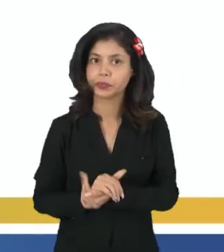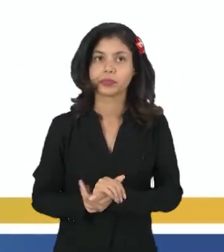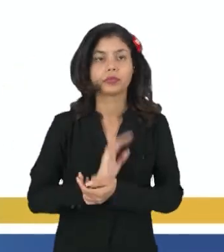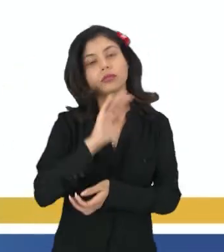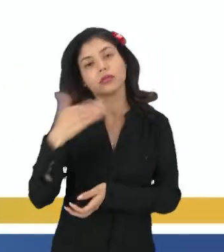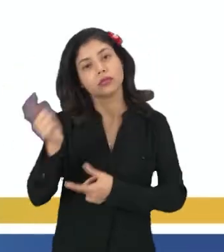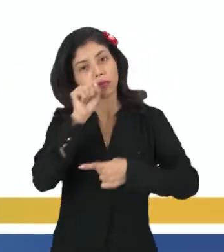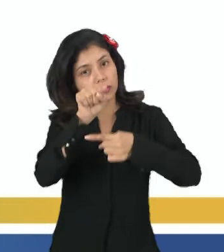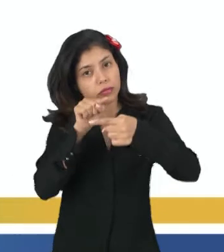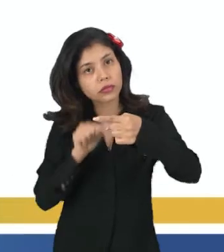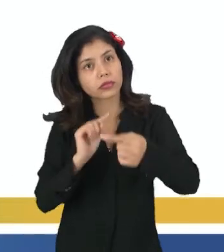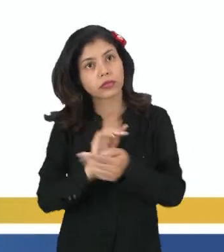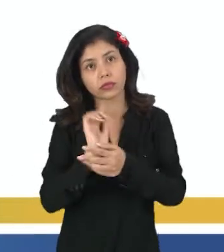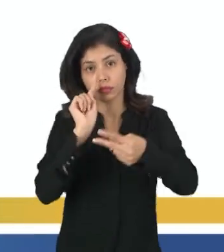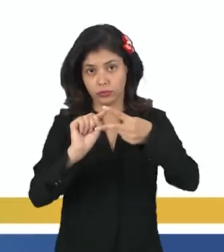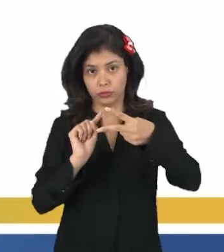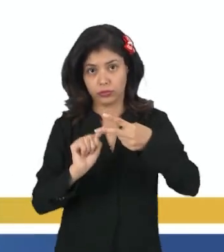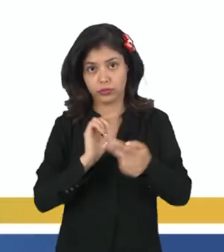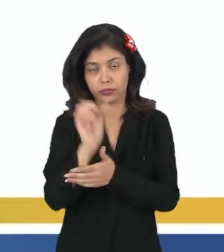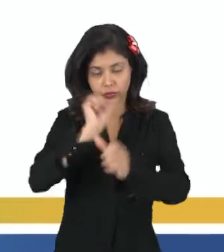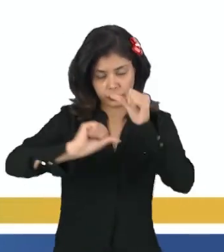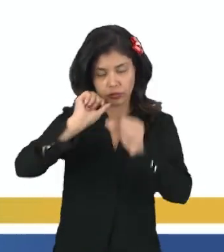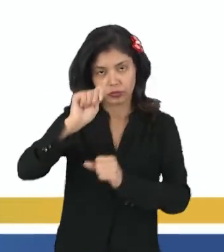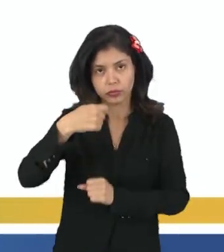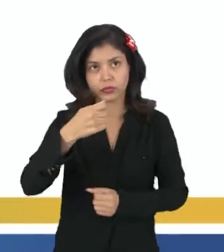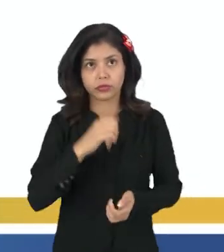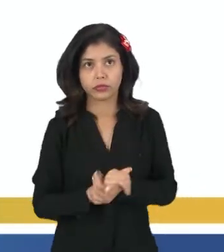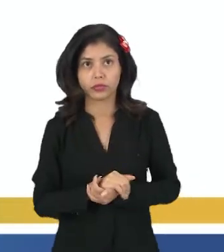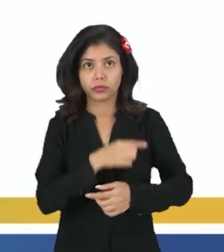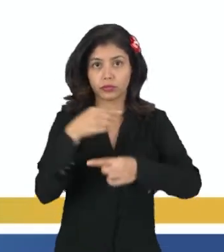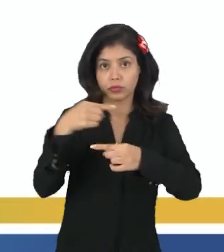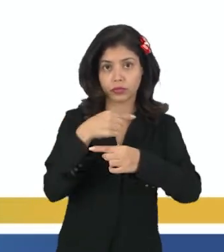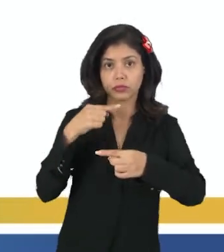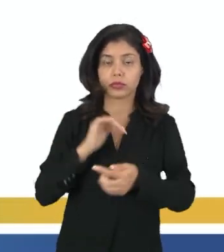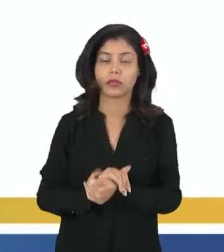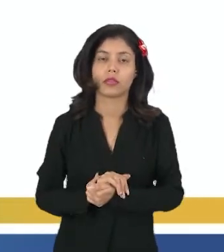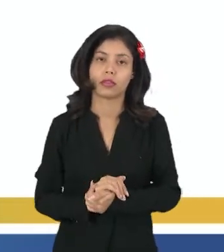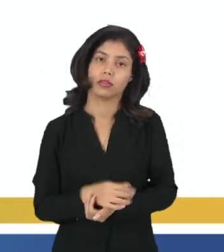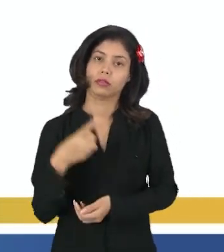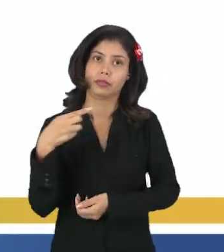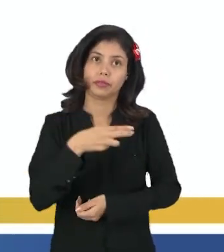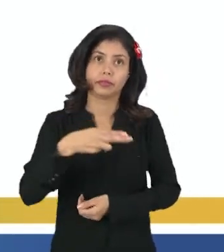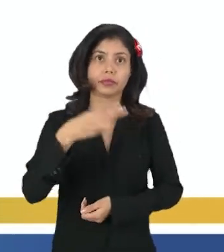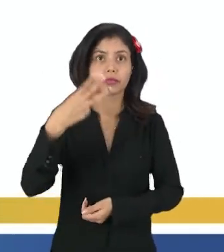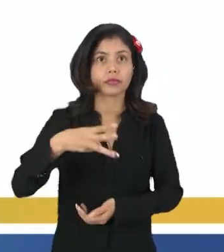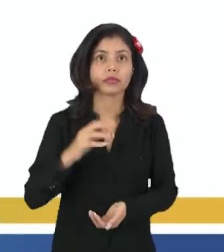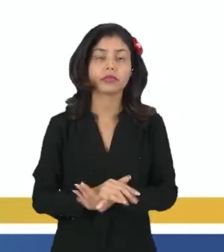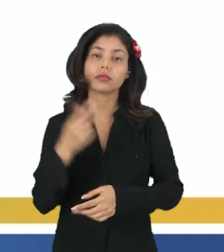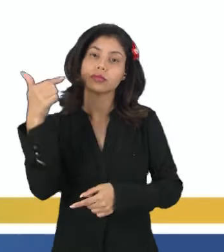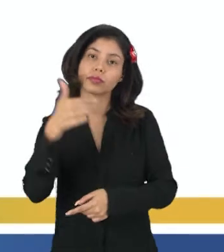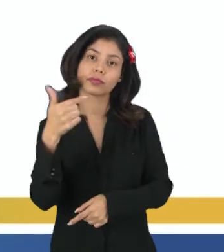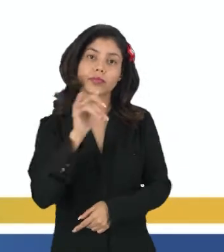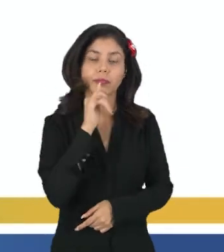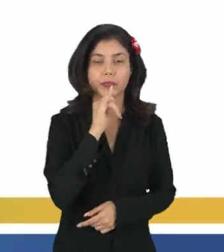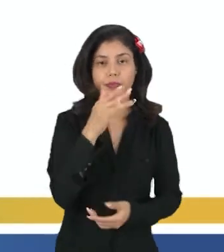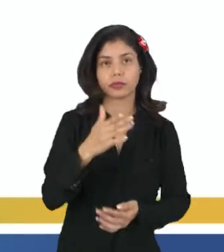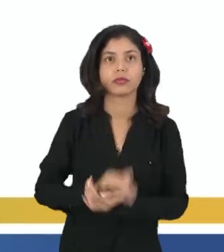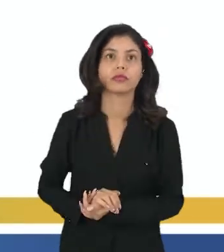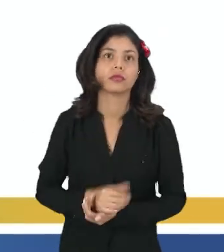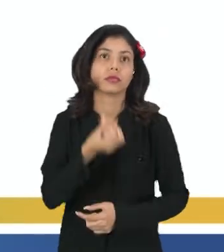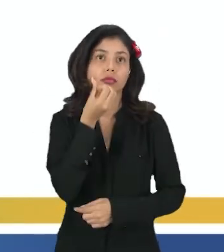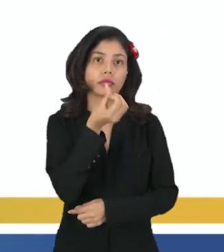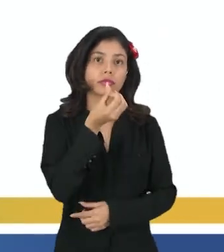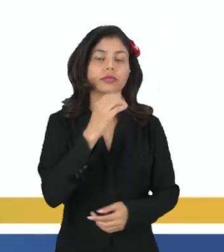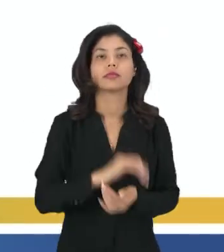quando eu divido dois números com sinais opostos vai ficar negativo e ser de para 2 = 3 Olha o nosso segundo exemplo número